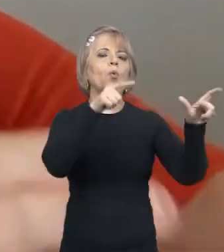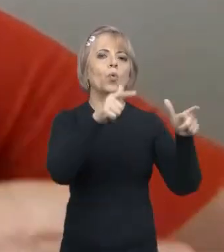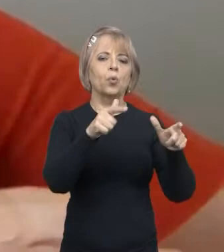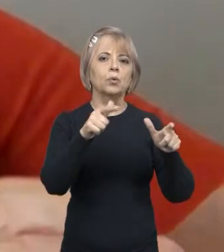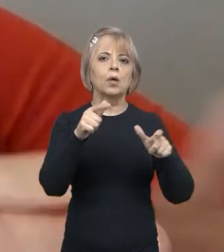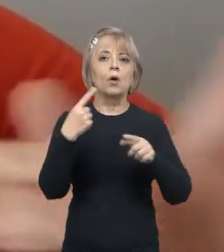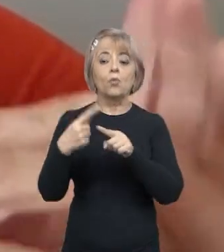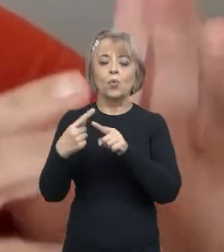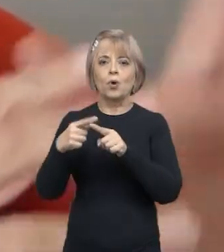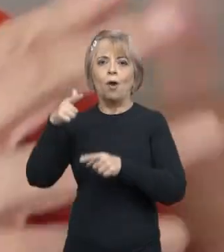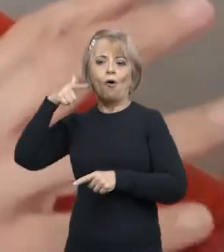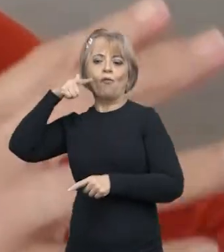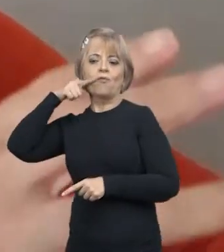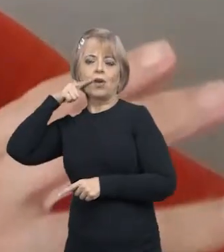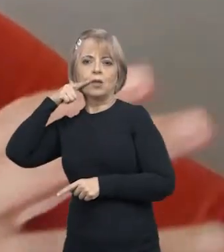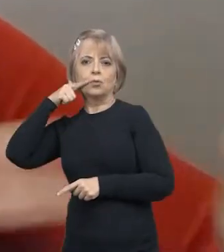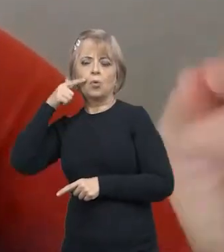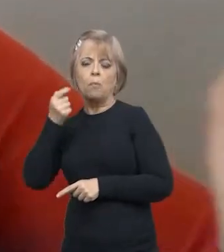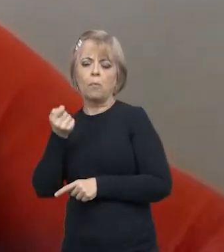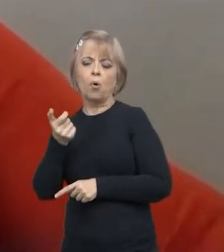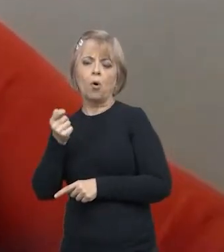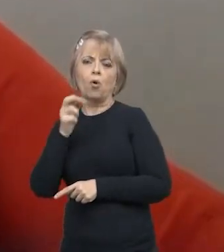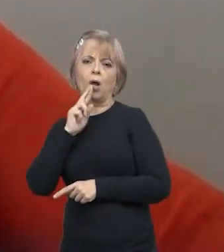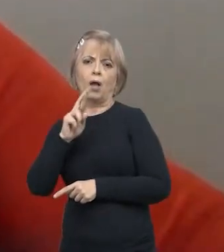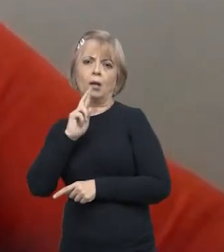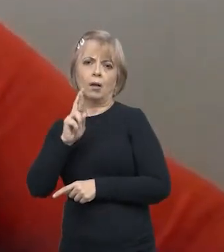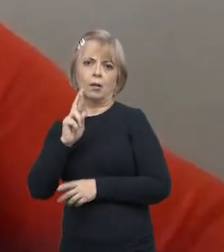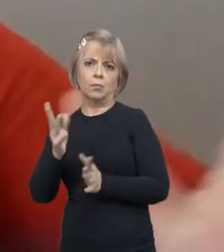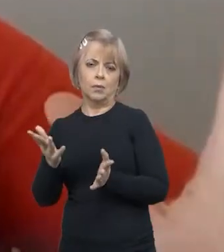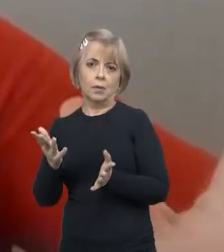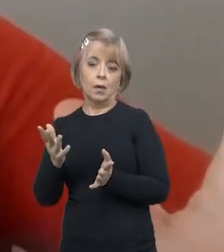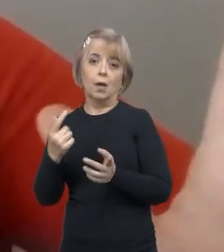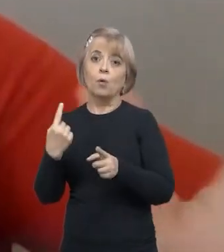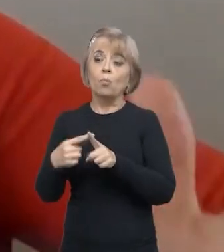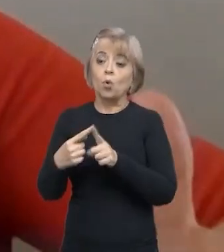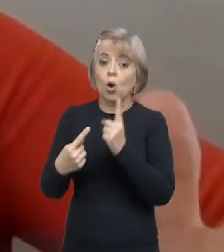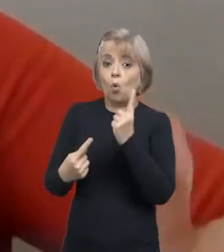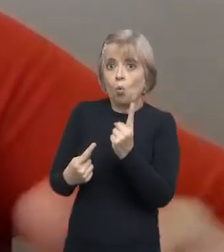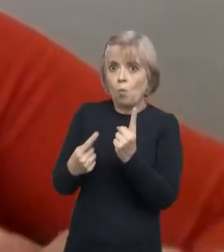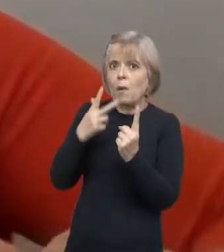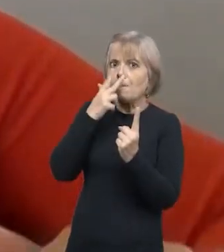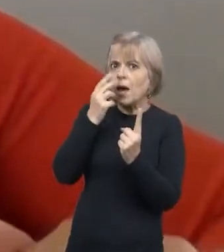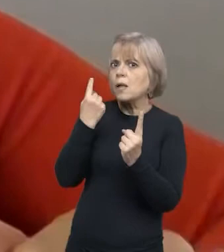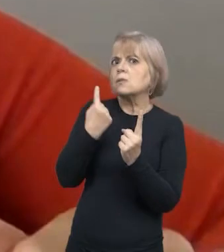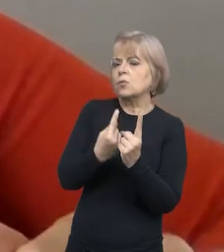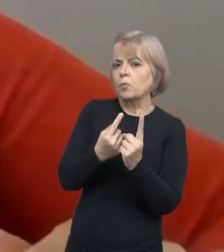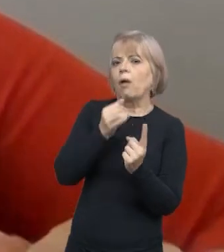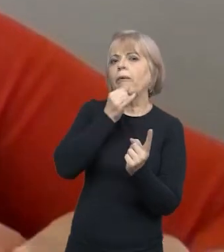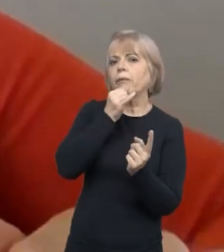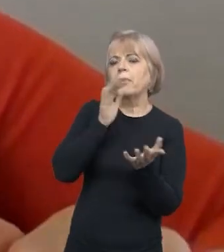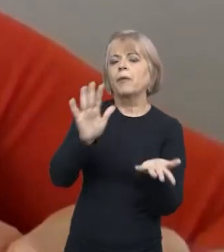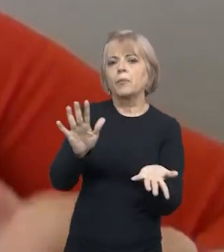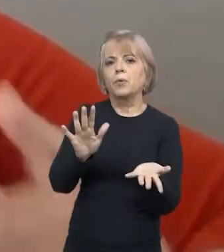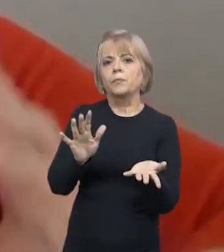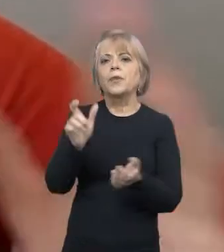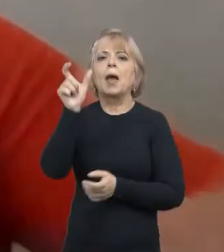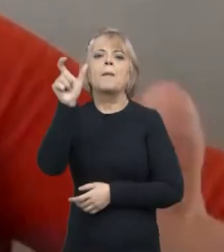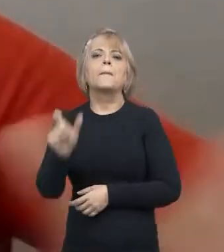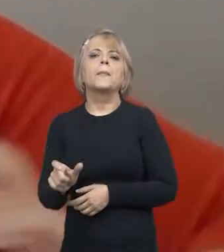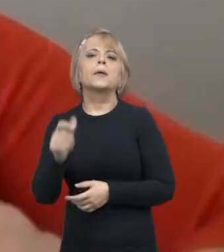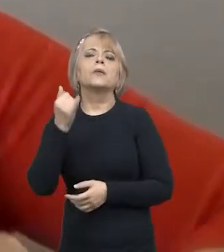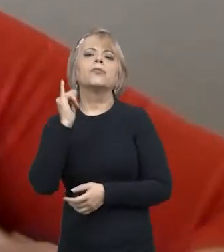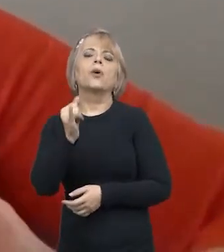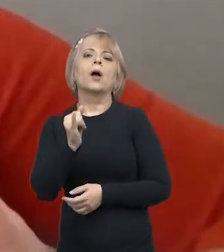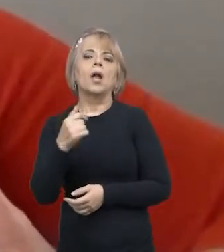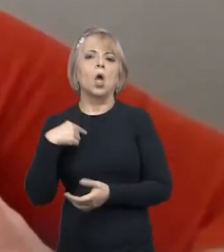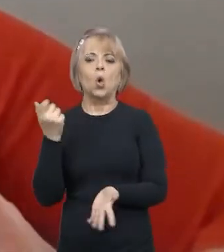pela ouvidoria poucas reclamações, uma reclamação que parece individual. Vou dar um exemplo. A pessoa diz, olha, eu comprei